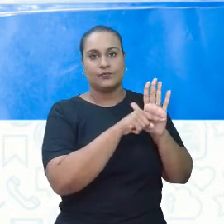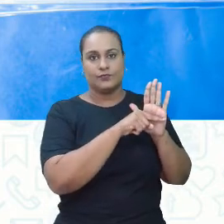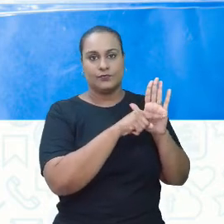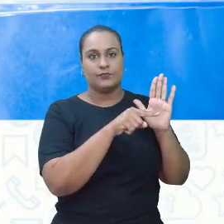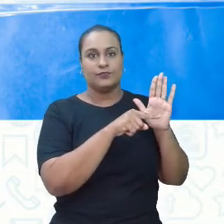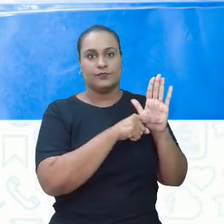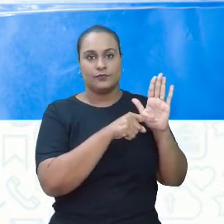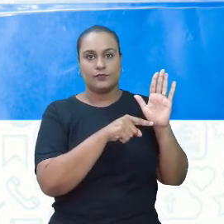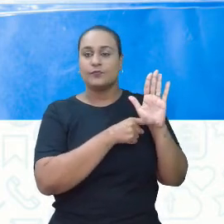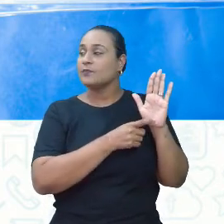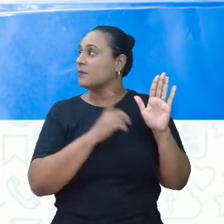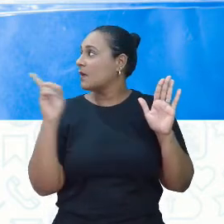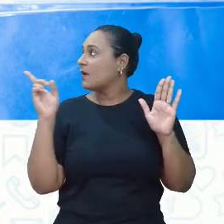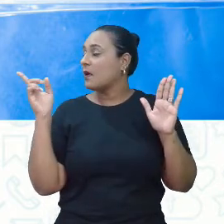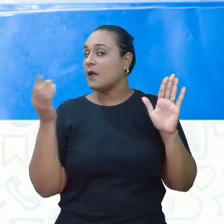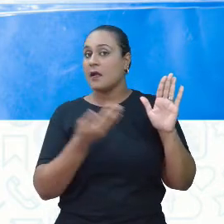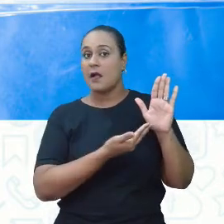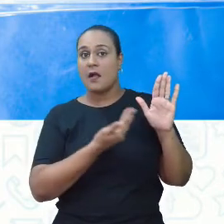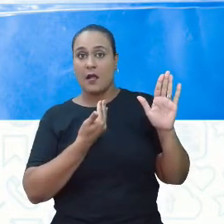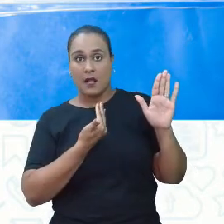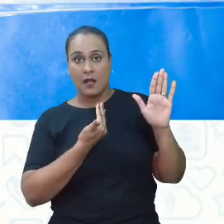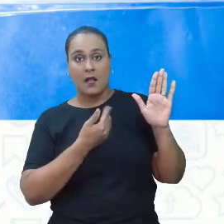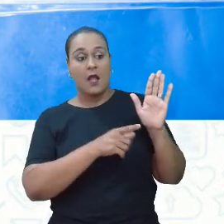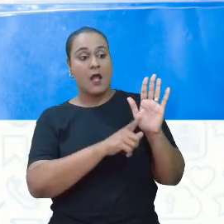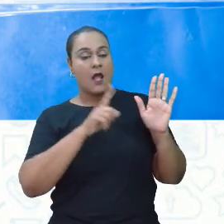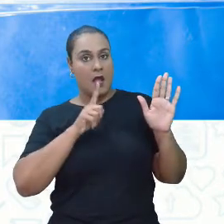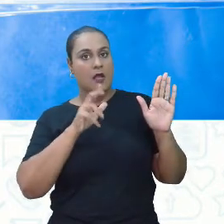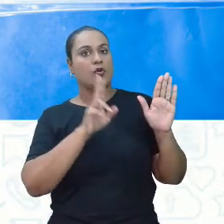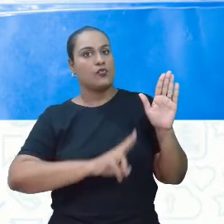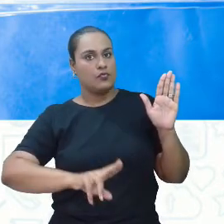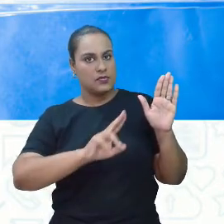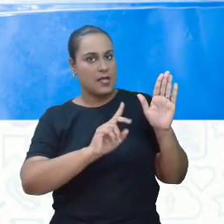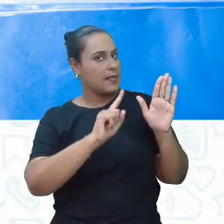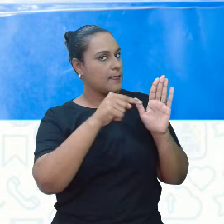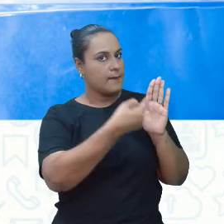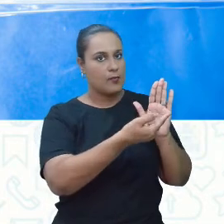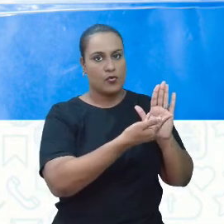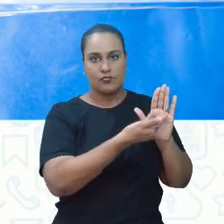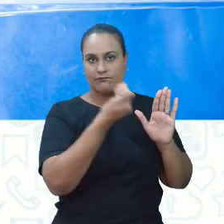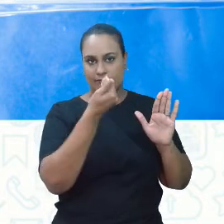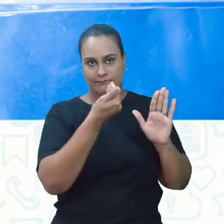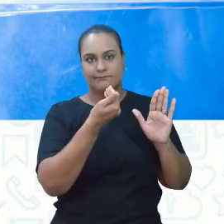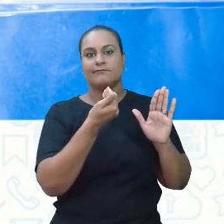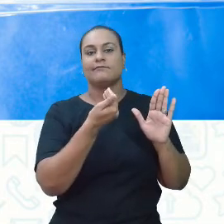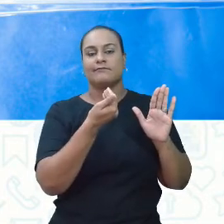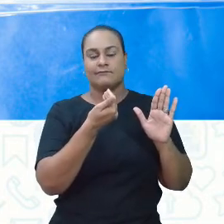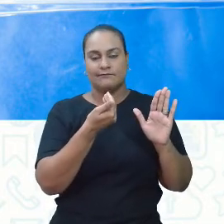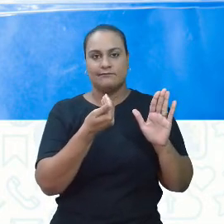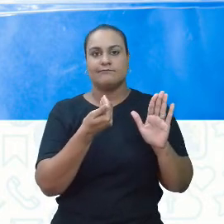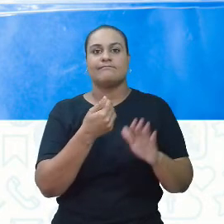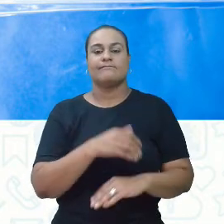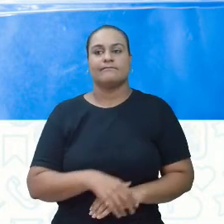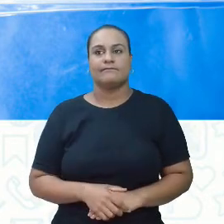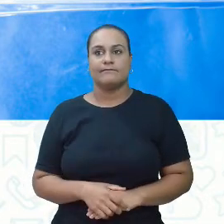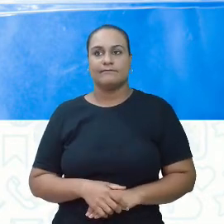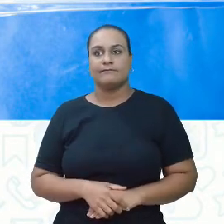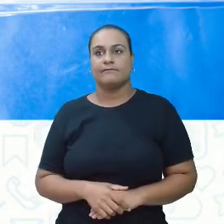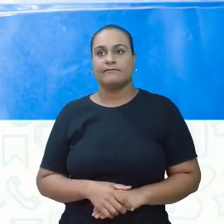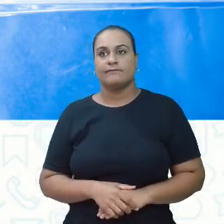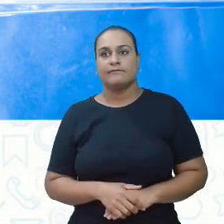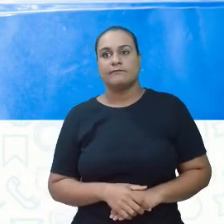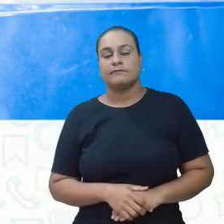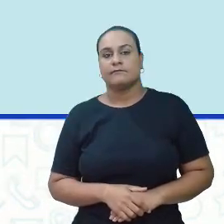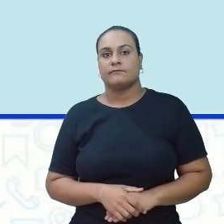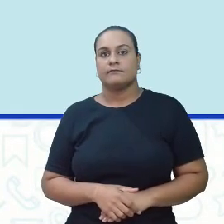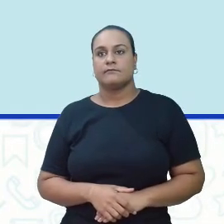consequência, tranquilo e pinguim. Todas essas palavras tinham trema e agora elas perderam, tá certo? Então,